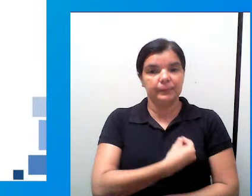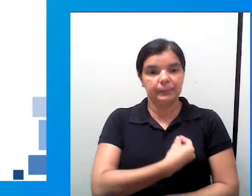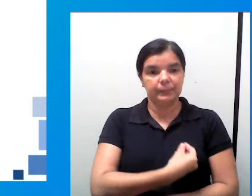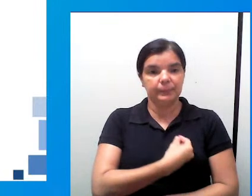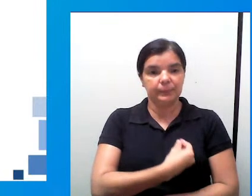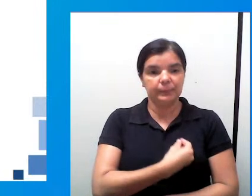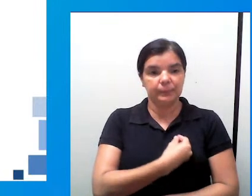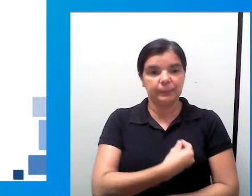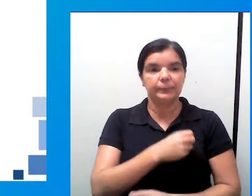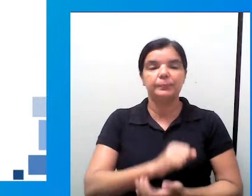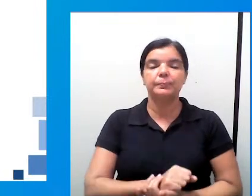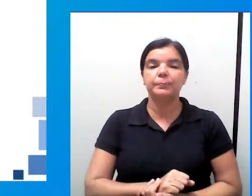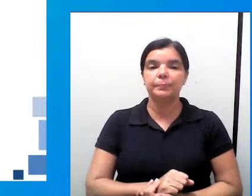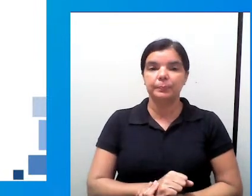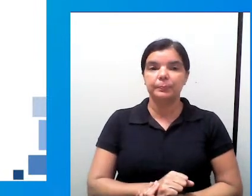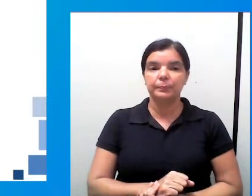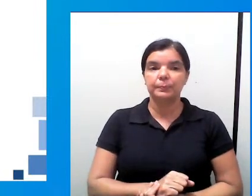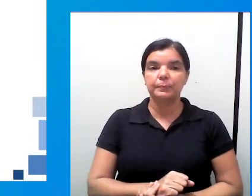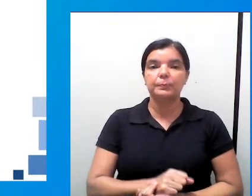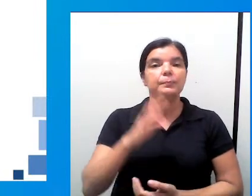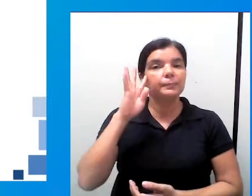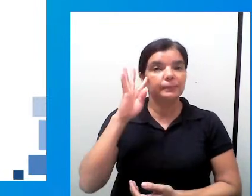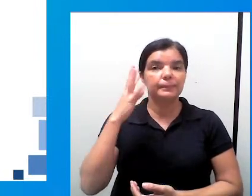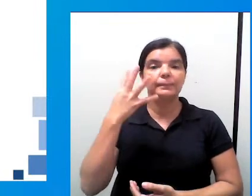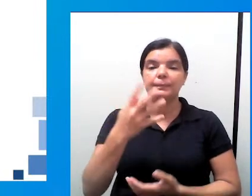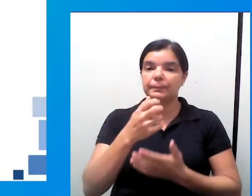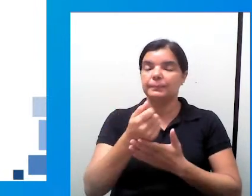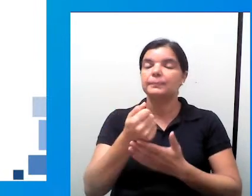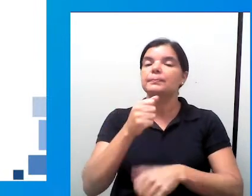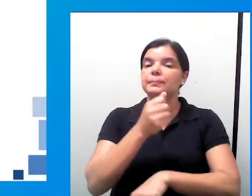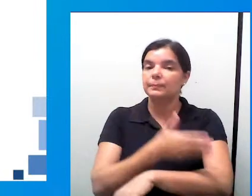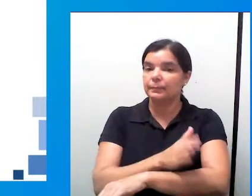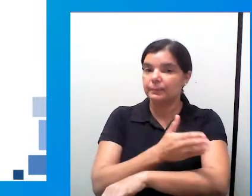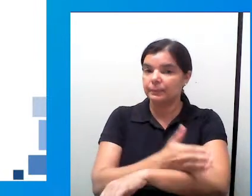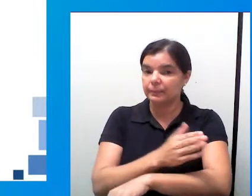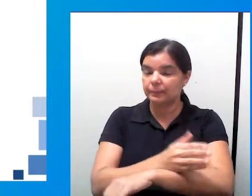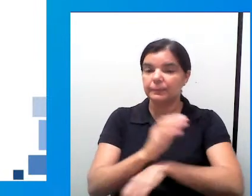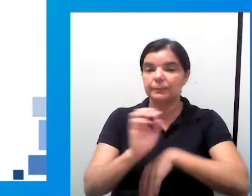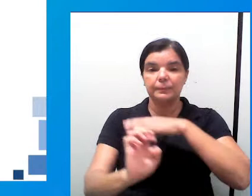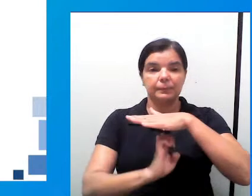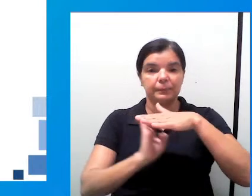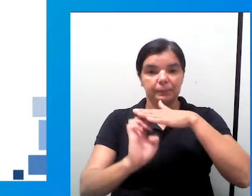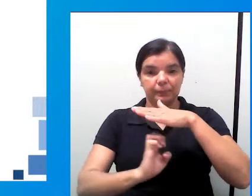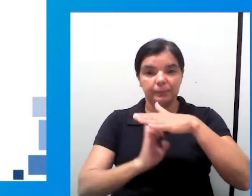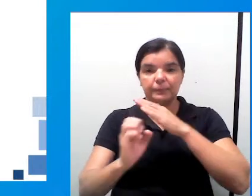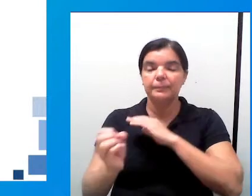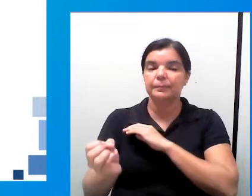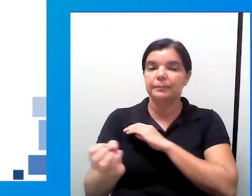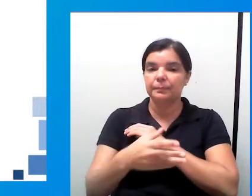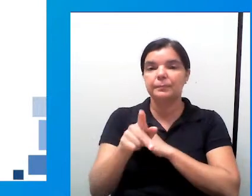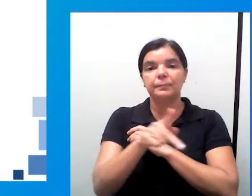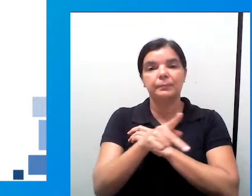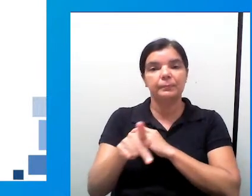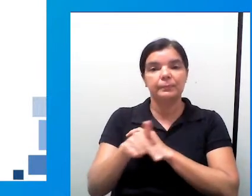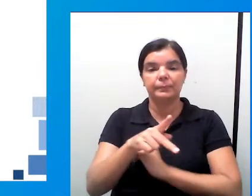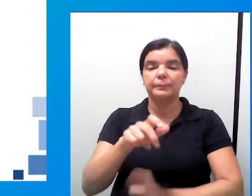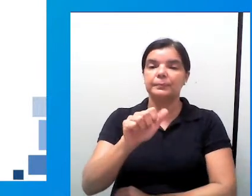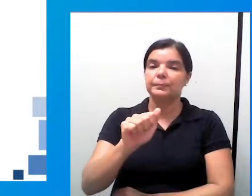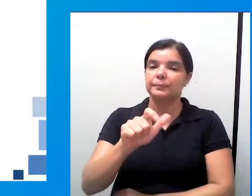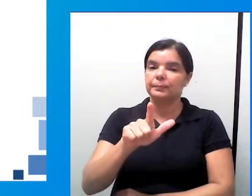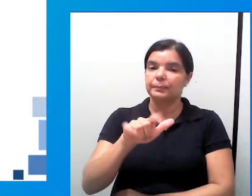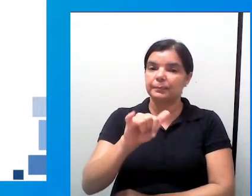semestre, dos resultados das atividades da disciplina de empreendedorismo e inovação pela professora Aline e os alunos da turma